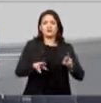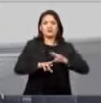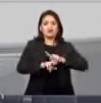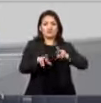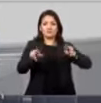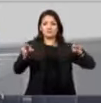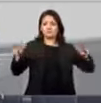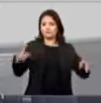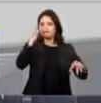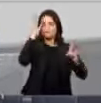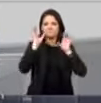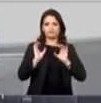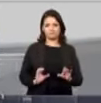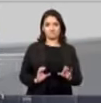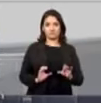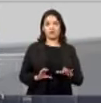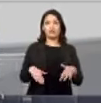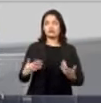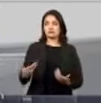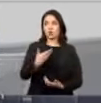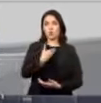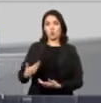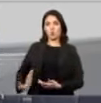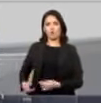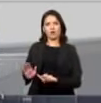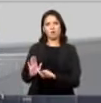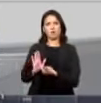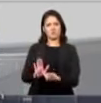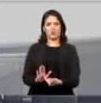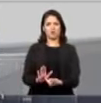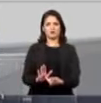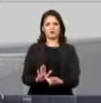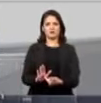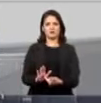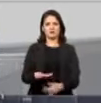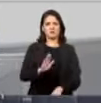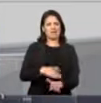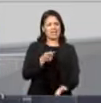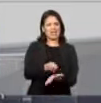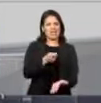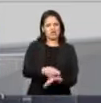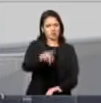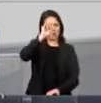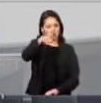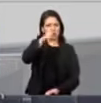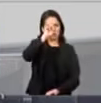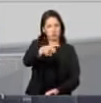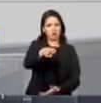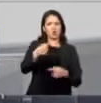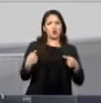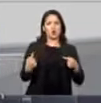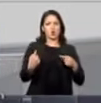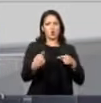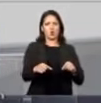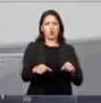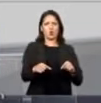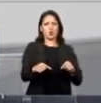cidadãs, o governo vem se mostrando cada vez mais rígido, autoritário com tais